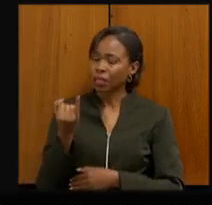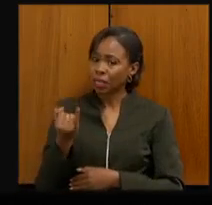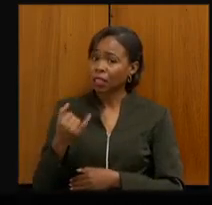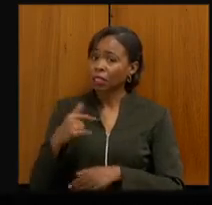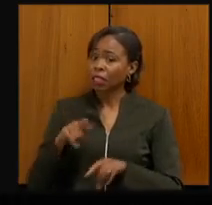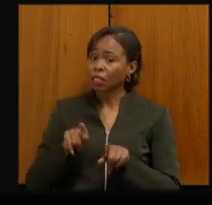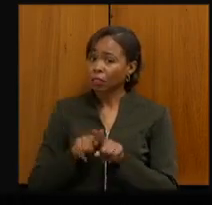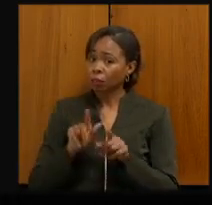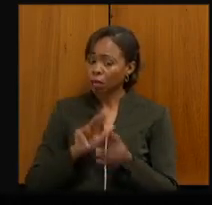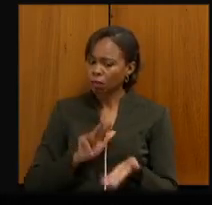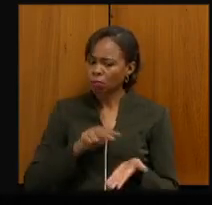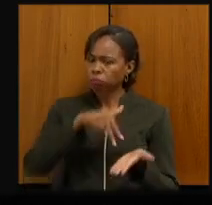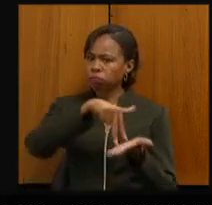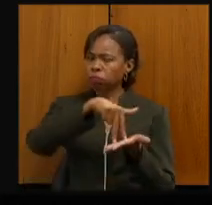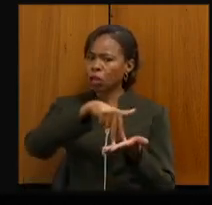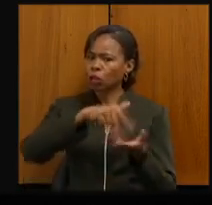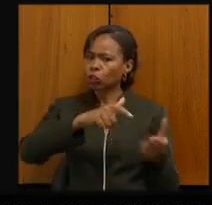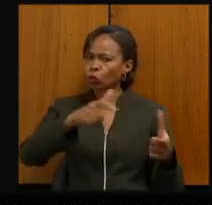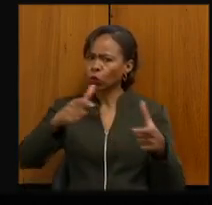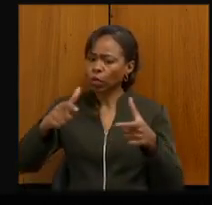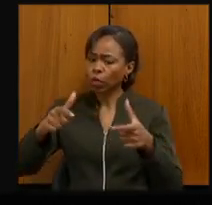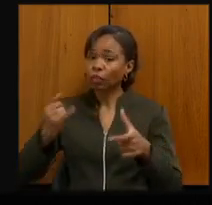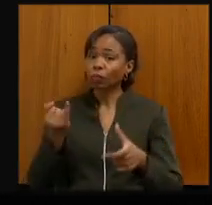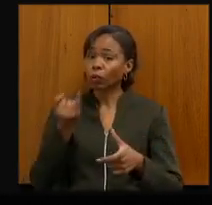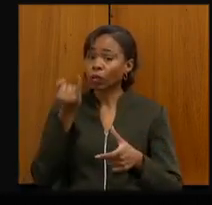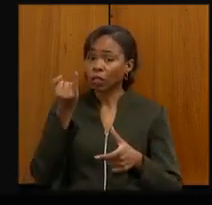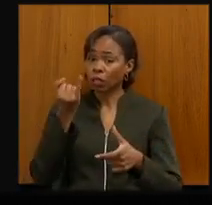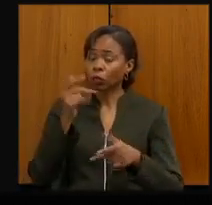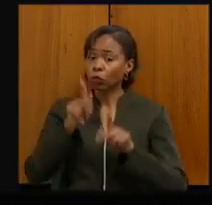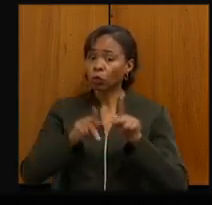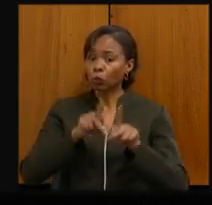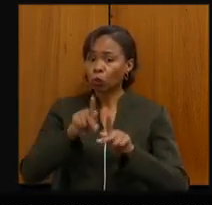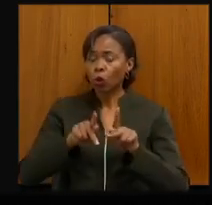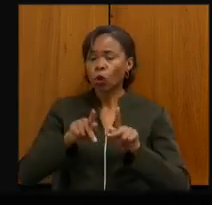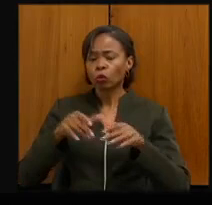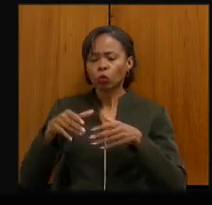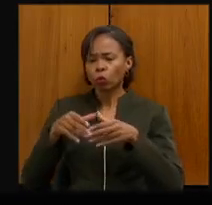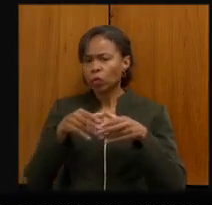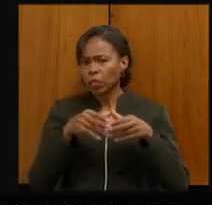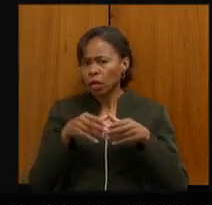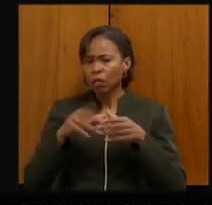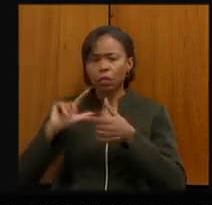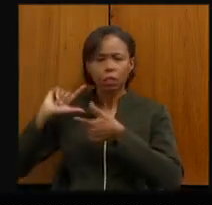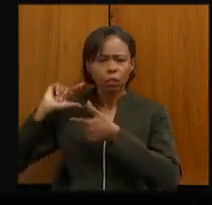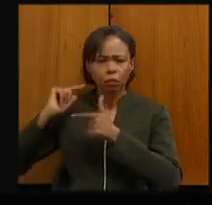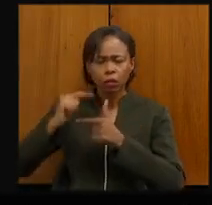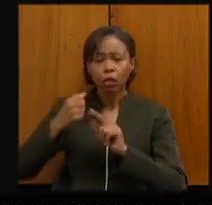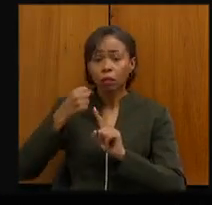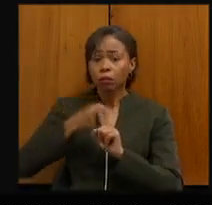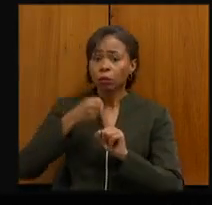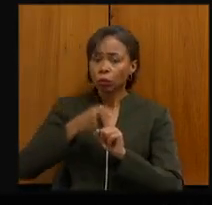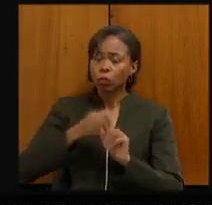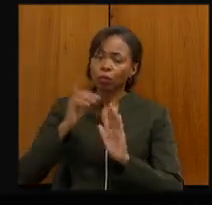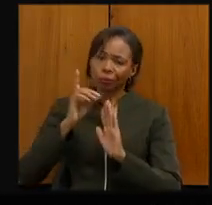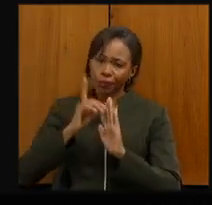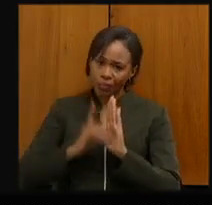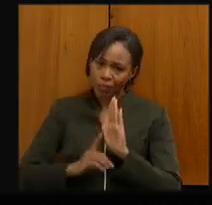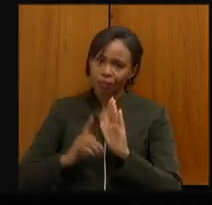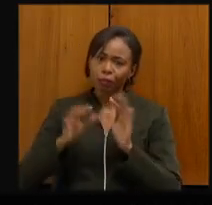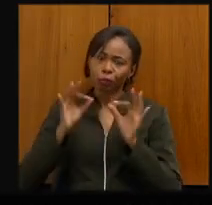importantes aí nessa longa os povos e comunidades tradicionais Nem todas as outras por direito ou Justiça